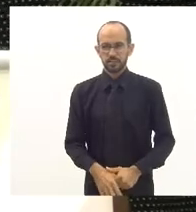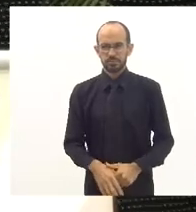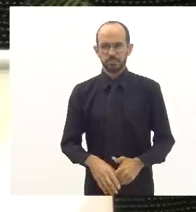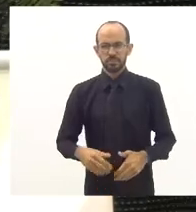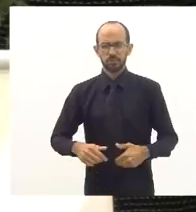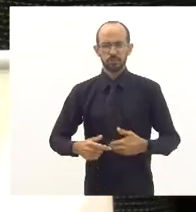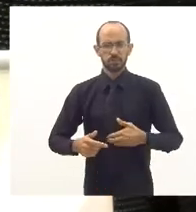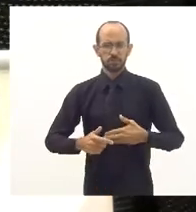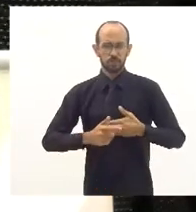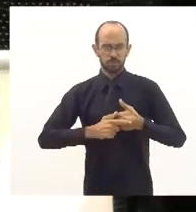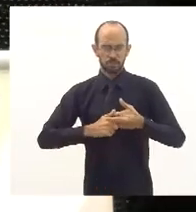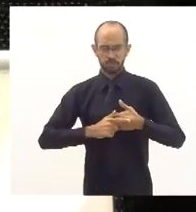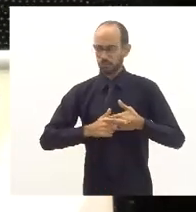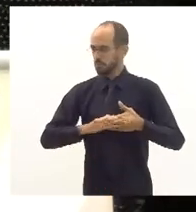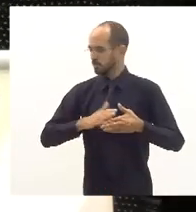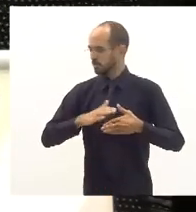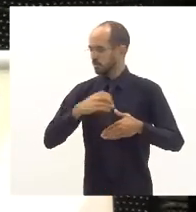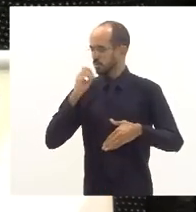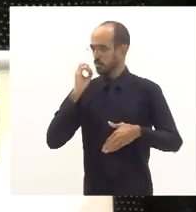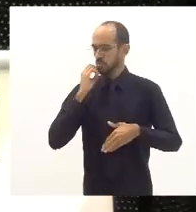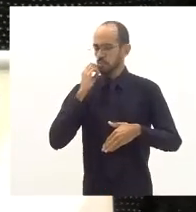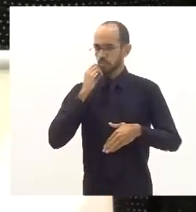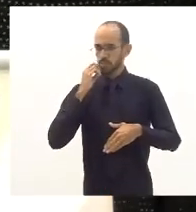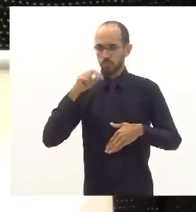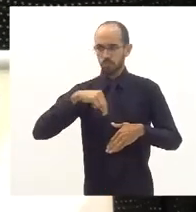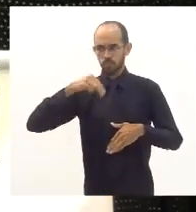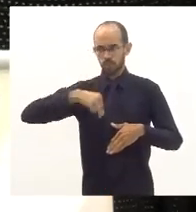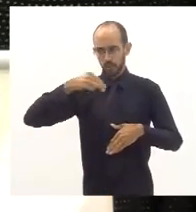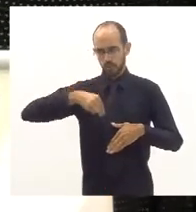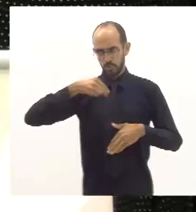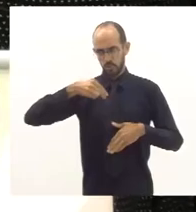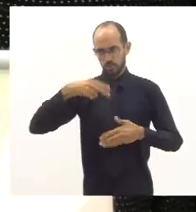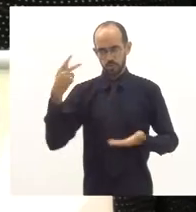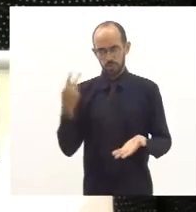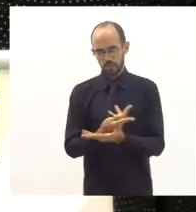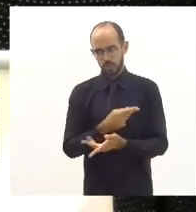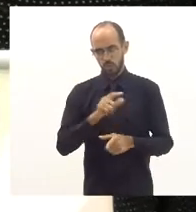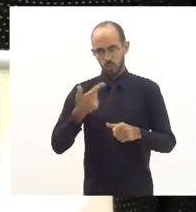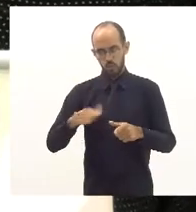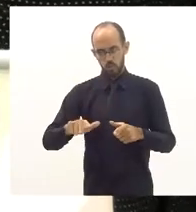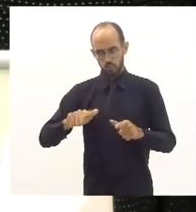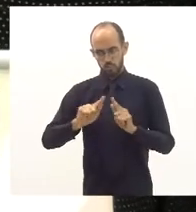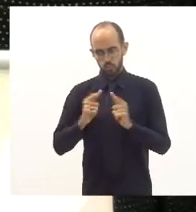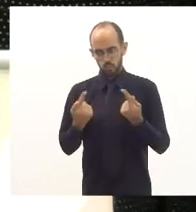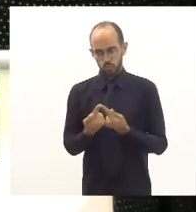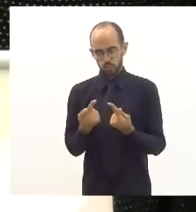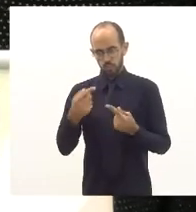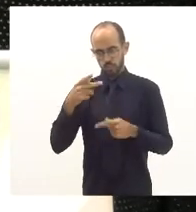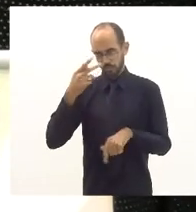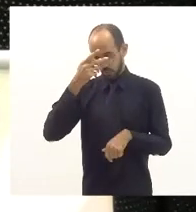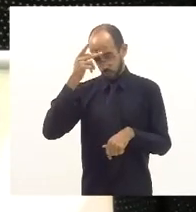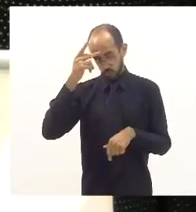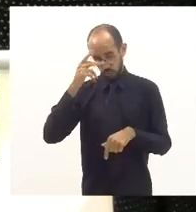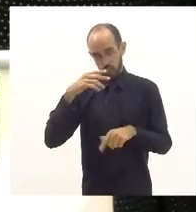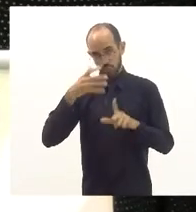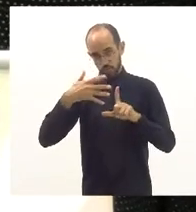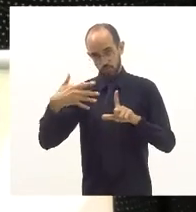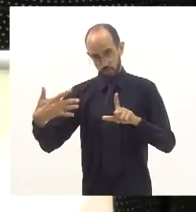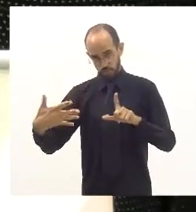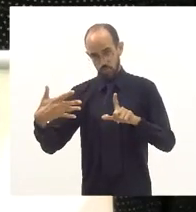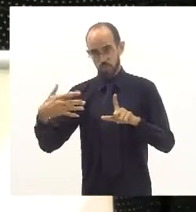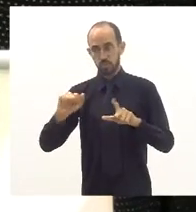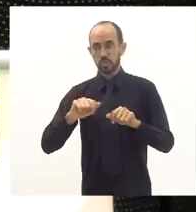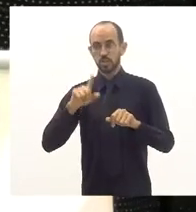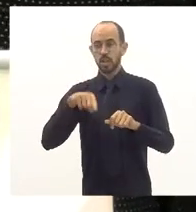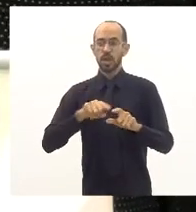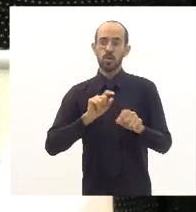em torno de outubro, novembro, nós fomos procurados por outro grupo de pessoas que se encontram na categoria de pessoas LGBT. São